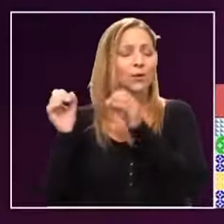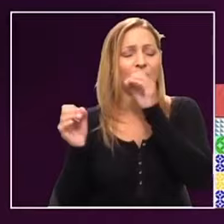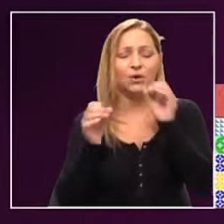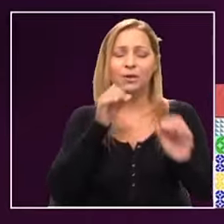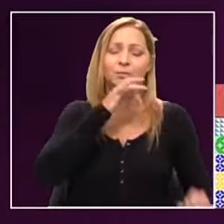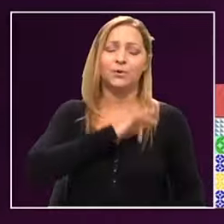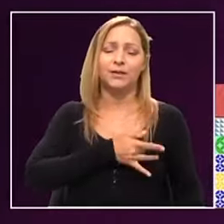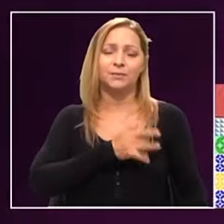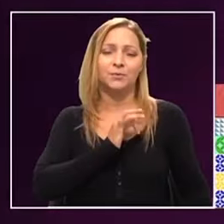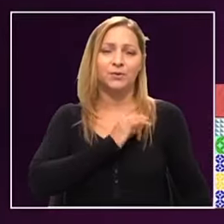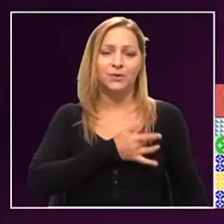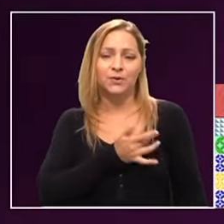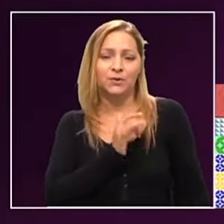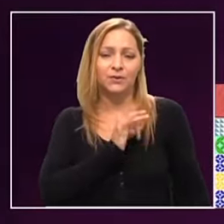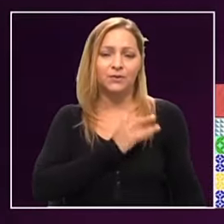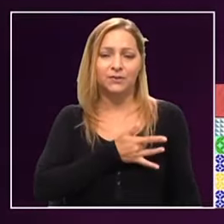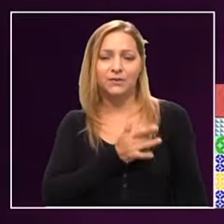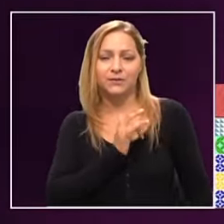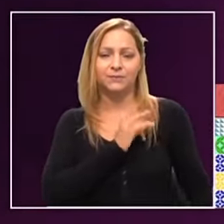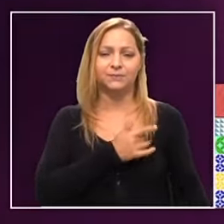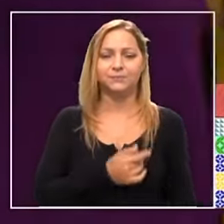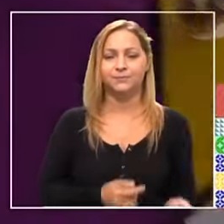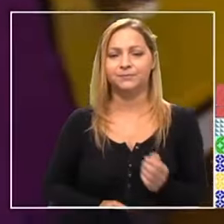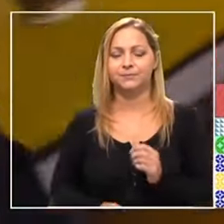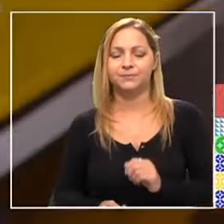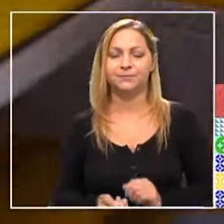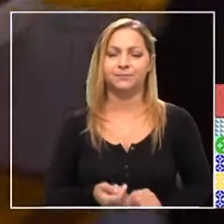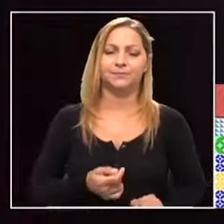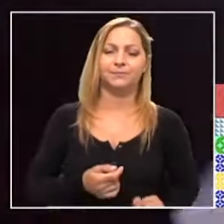Oh, amor, amor, amor.